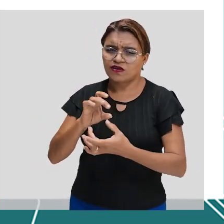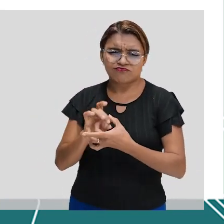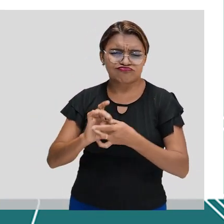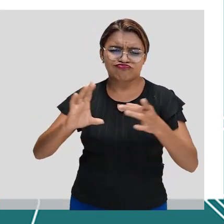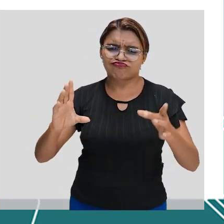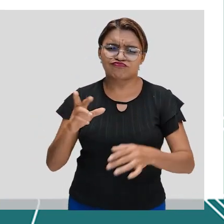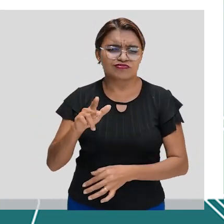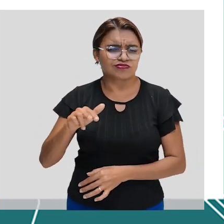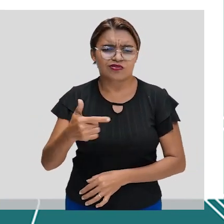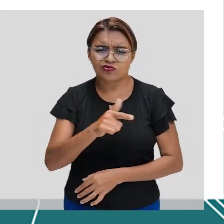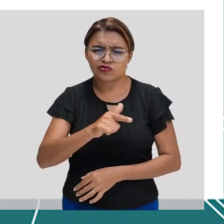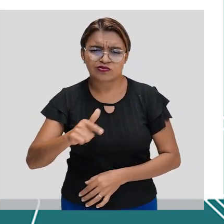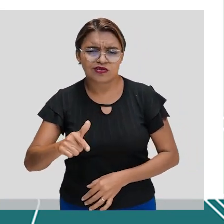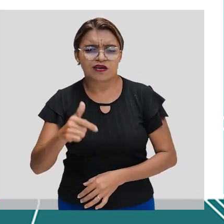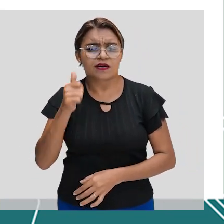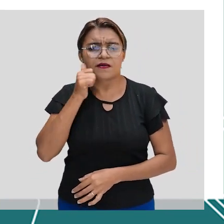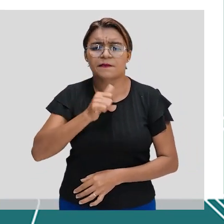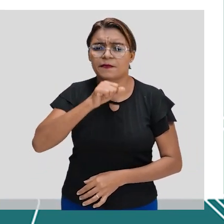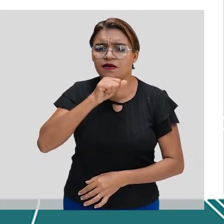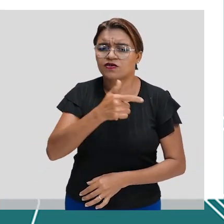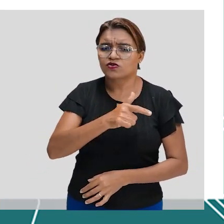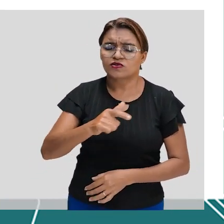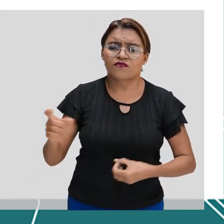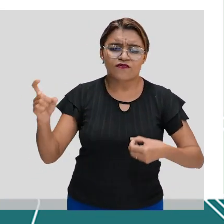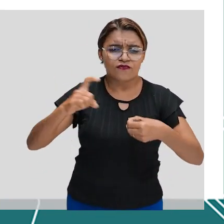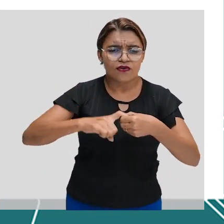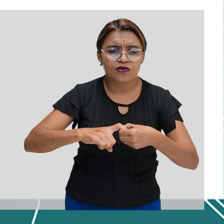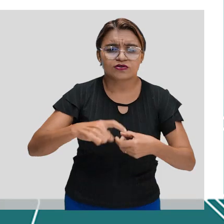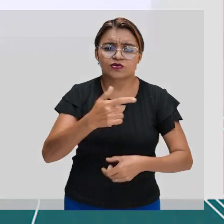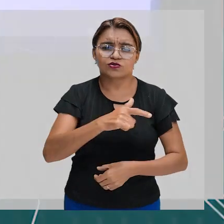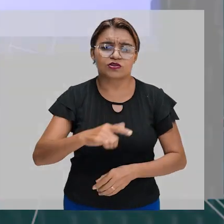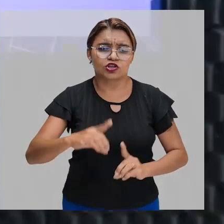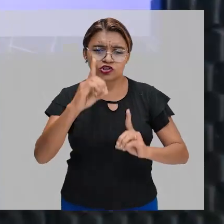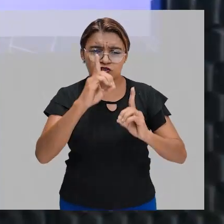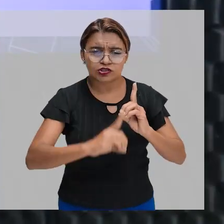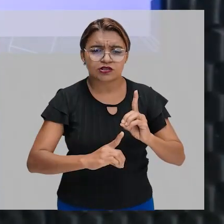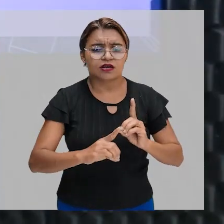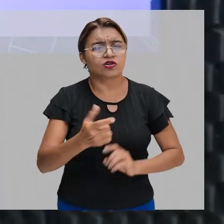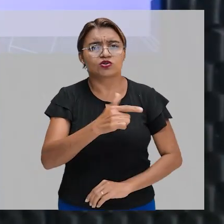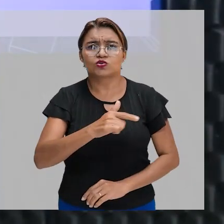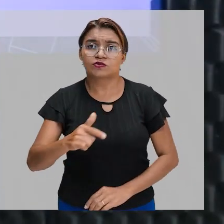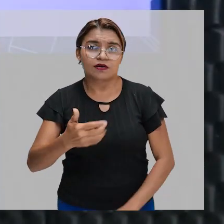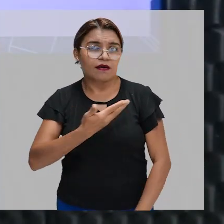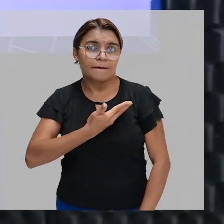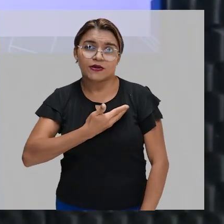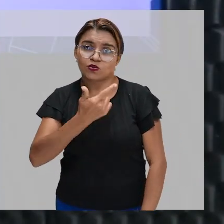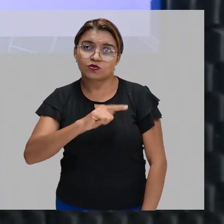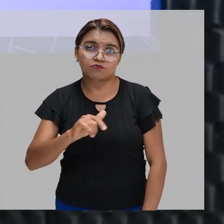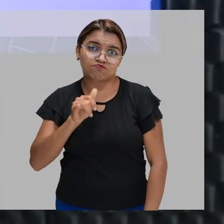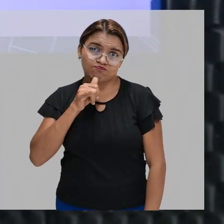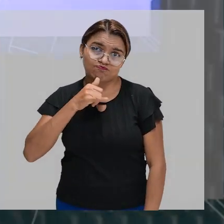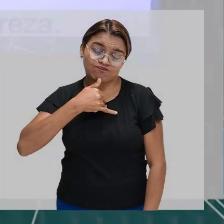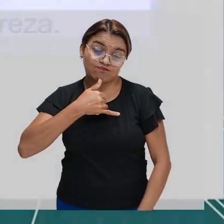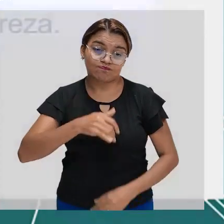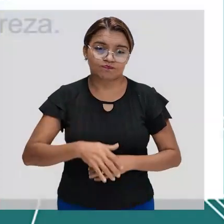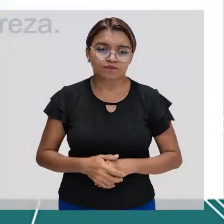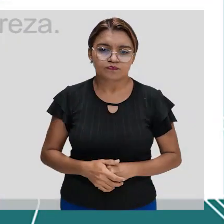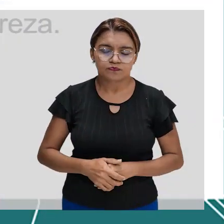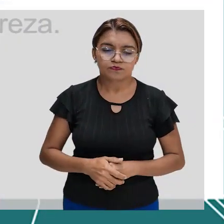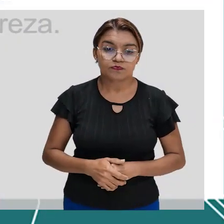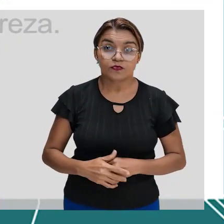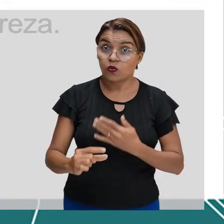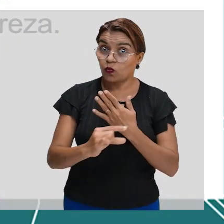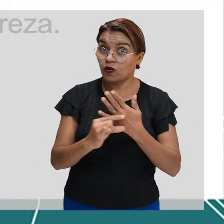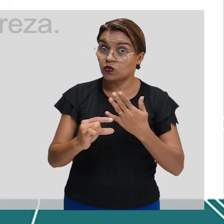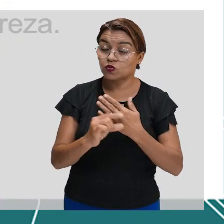nem irmãos nem mãe nem reabilitação nem dignidade nem um amigo é triste o autor desse